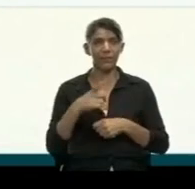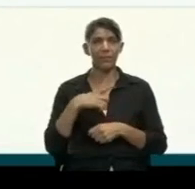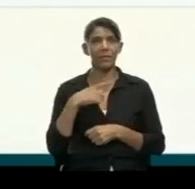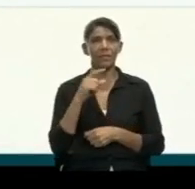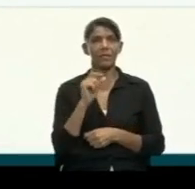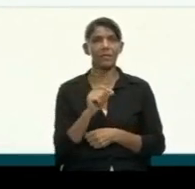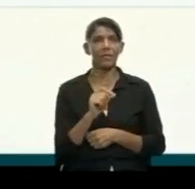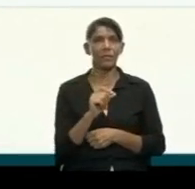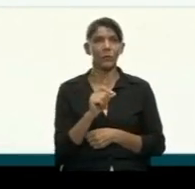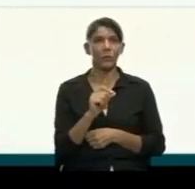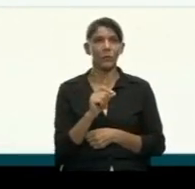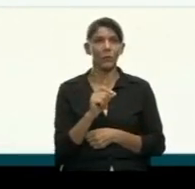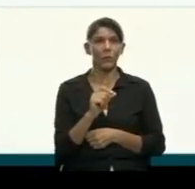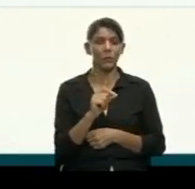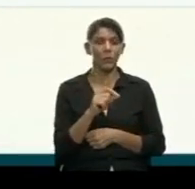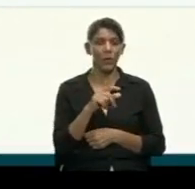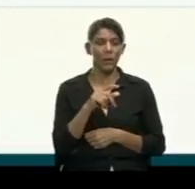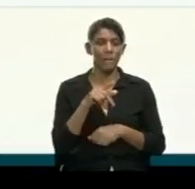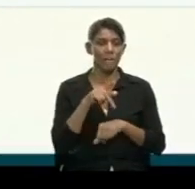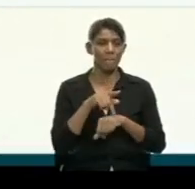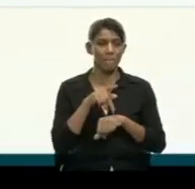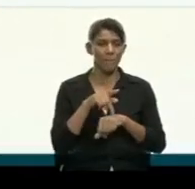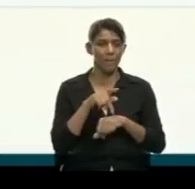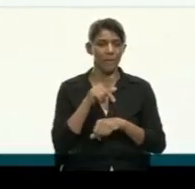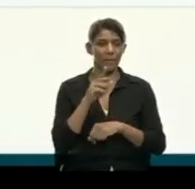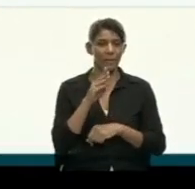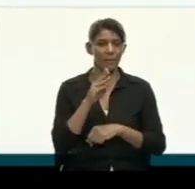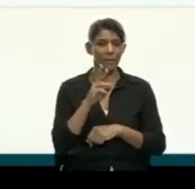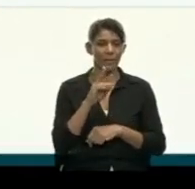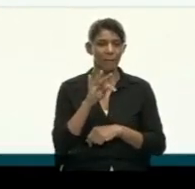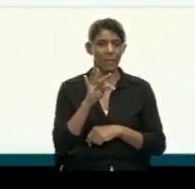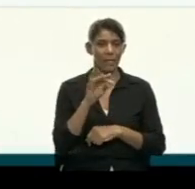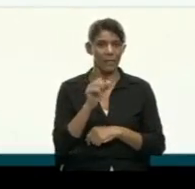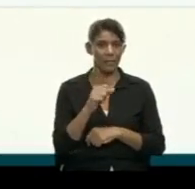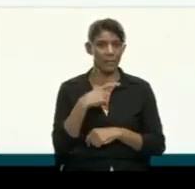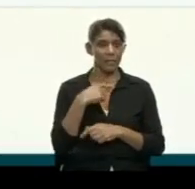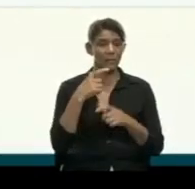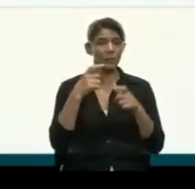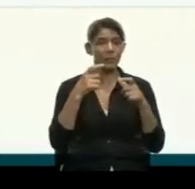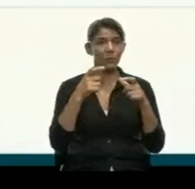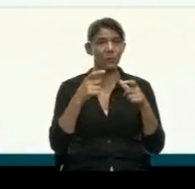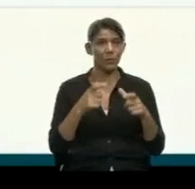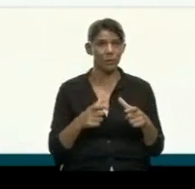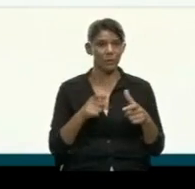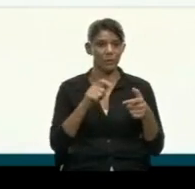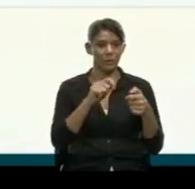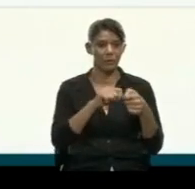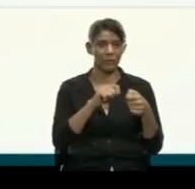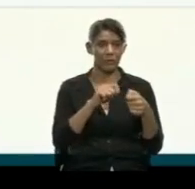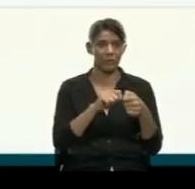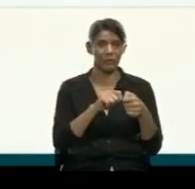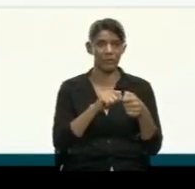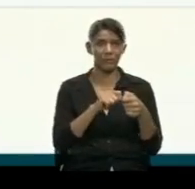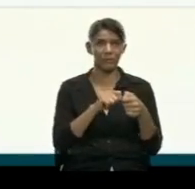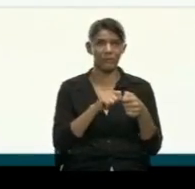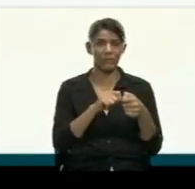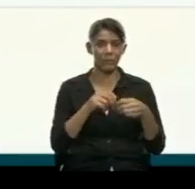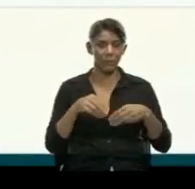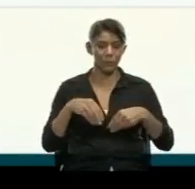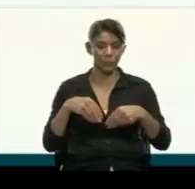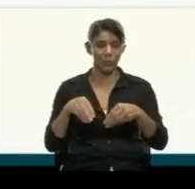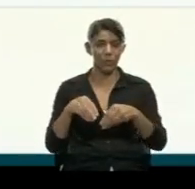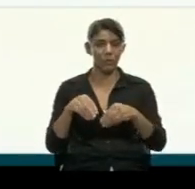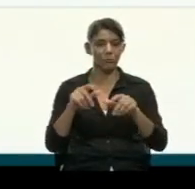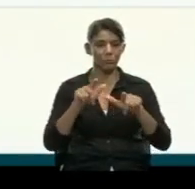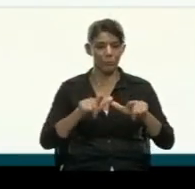tem a brita cobrindo o local onde vai fazer o solo, né, o